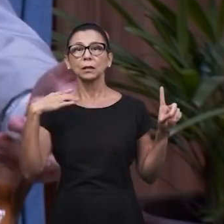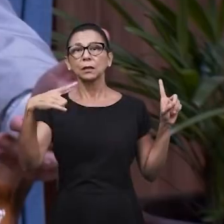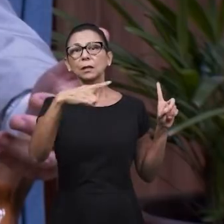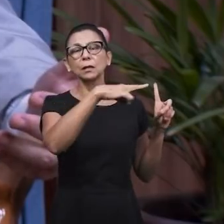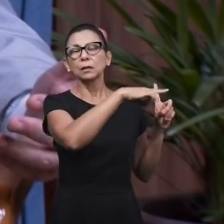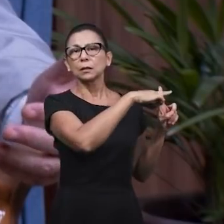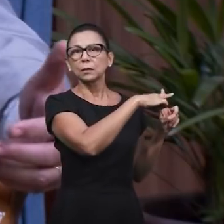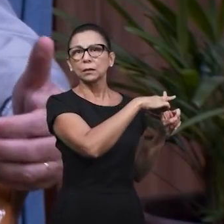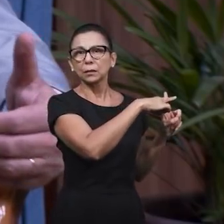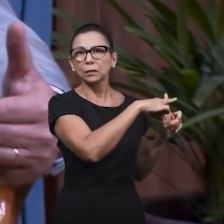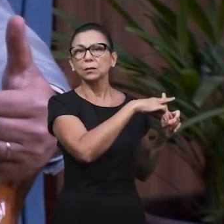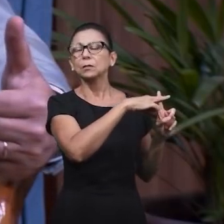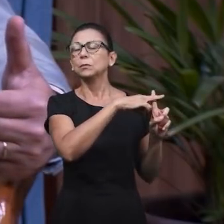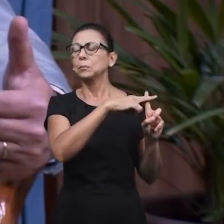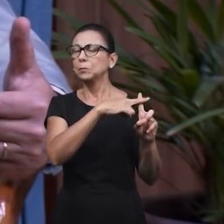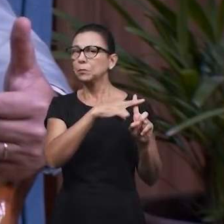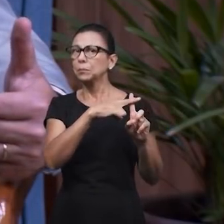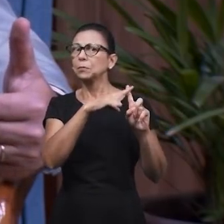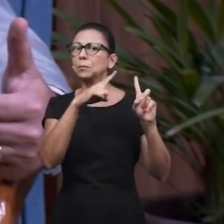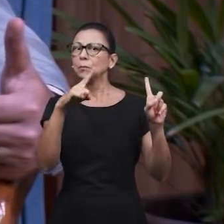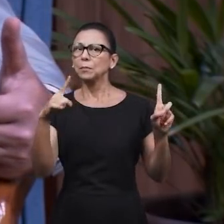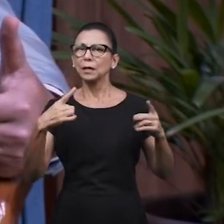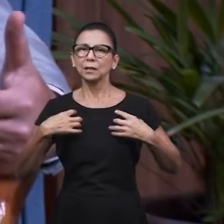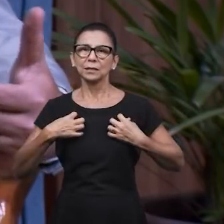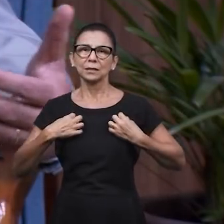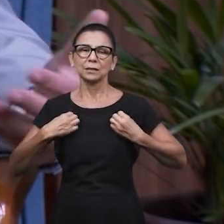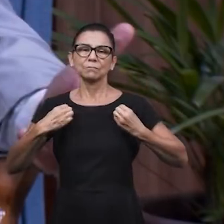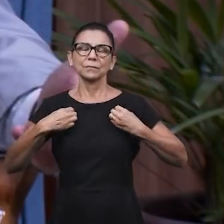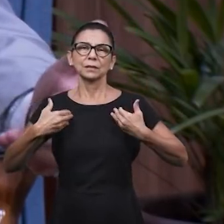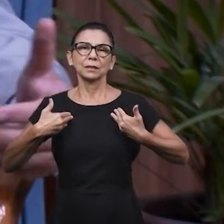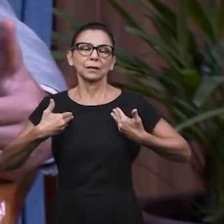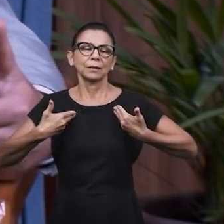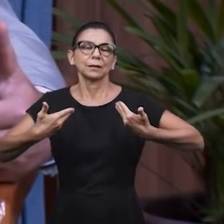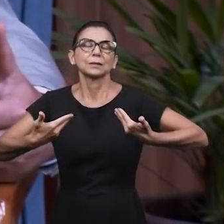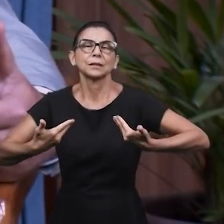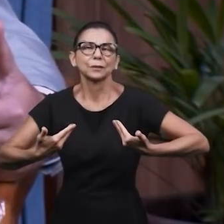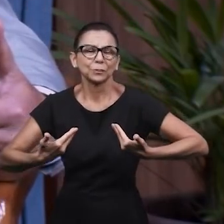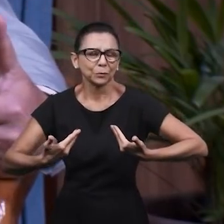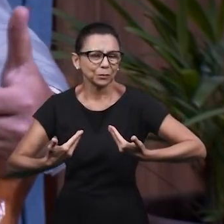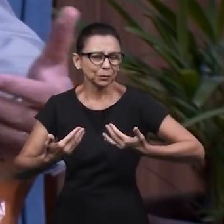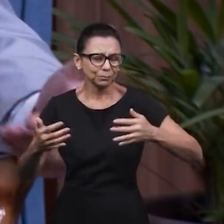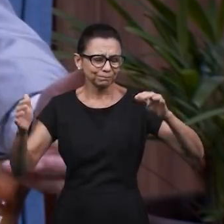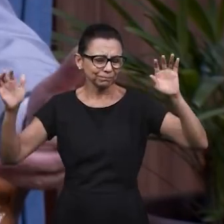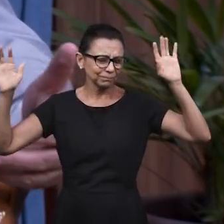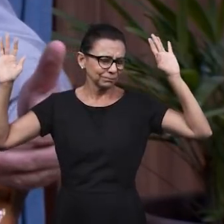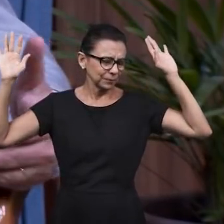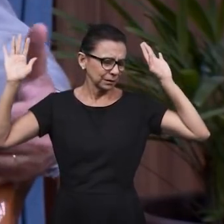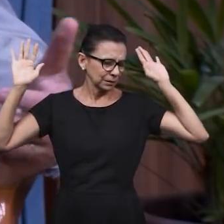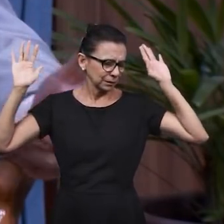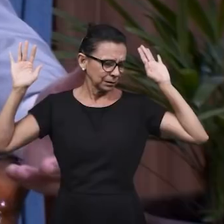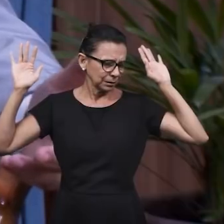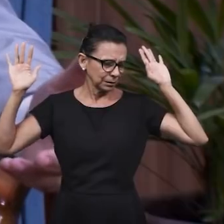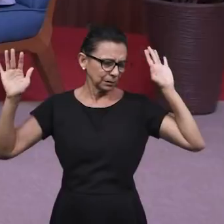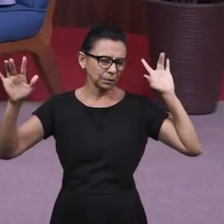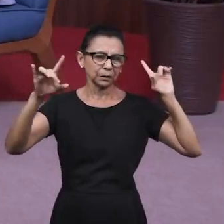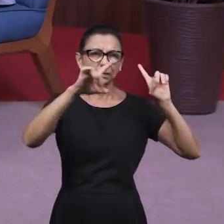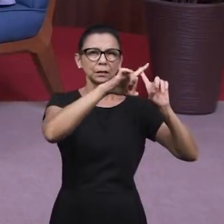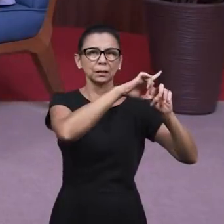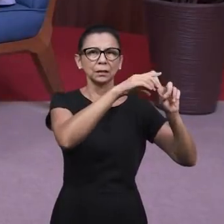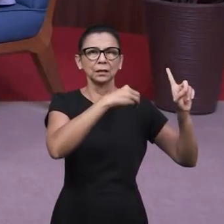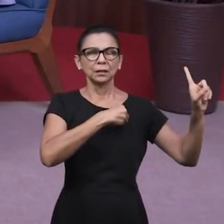ele foi, né, tomando... Se entregou. Ele se entregou, ele foi tomando sobre seus ombros o pecado da